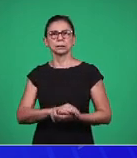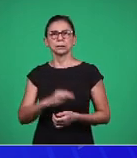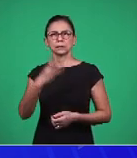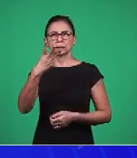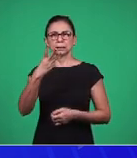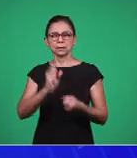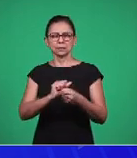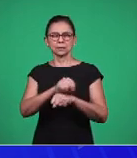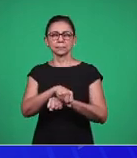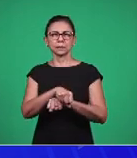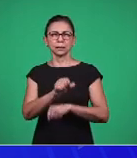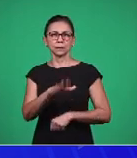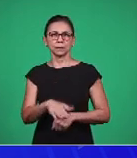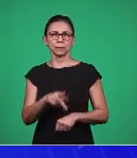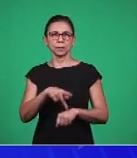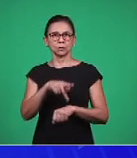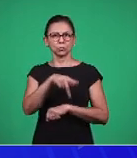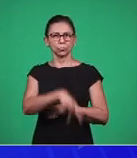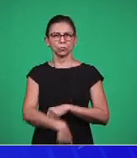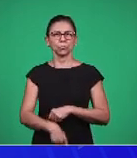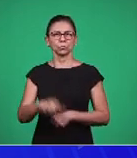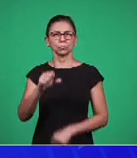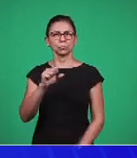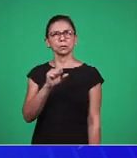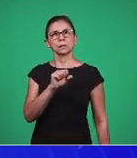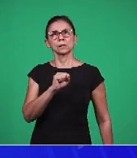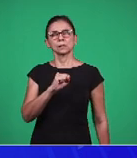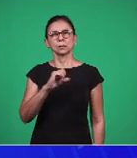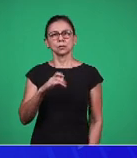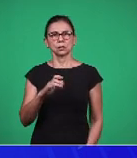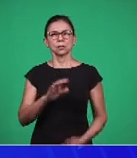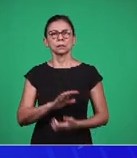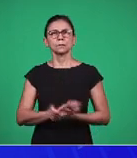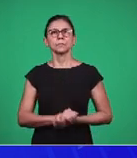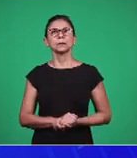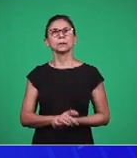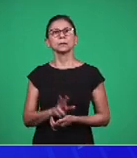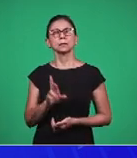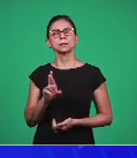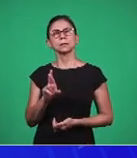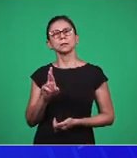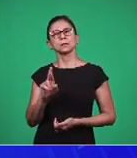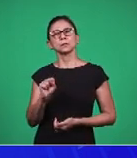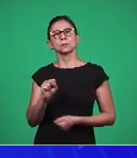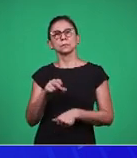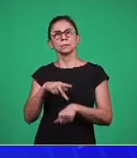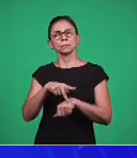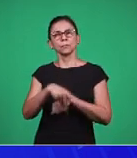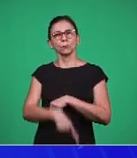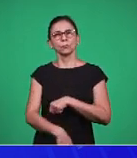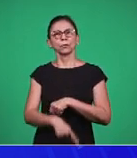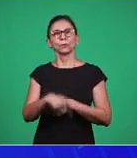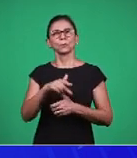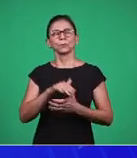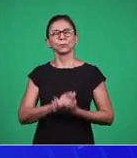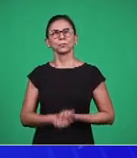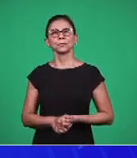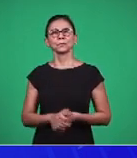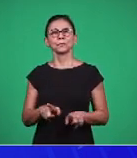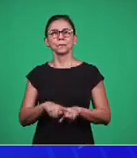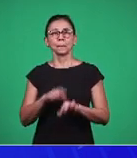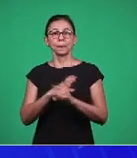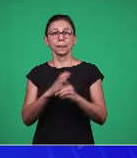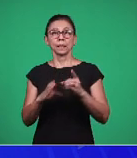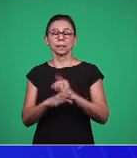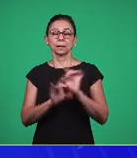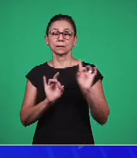tarde, Passo Fundo, Sergipe e Ilhéus. Também registramos um culto especial, onde foi